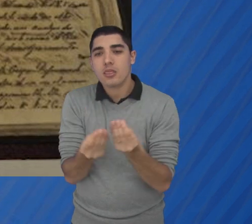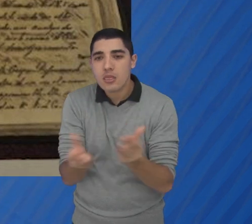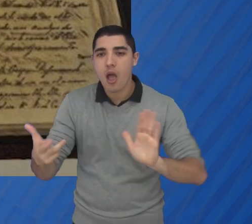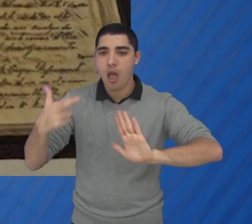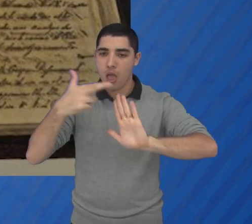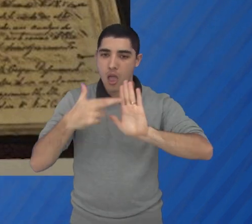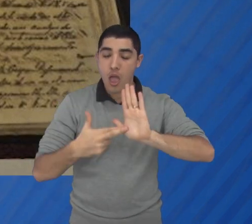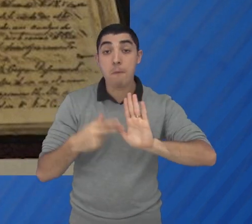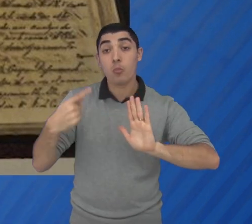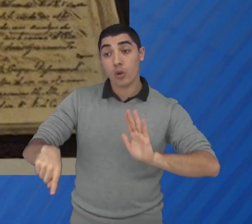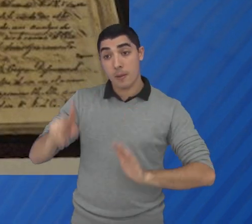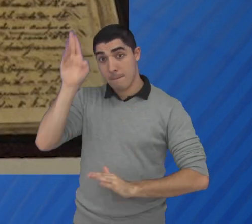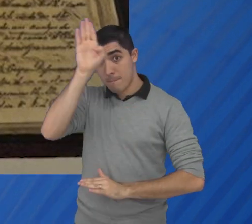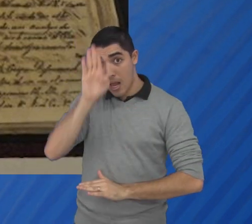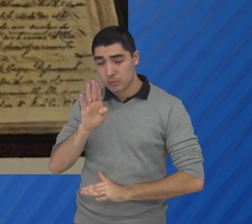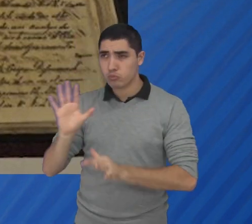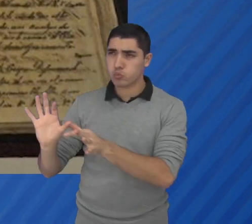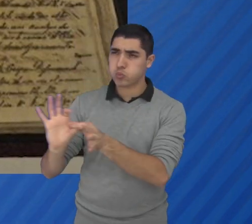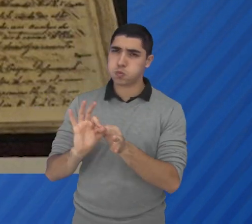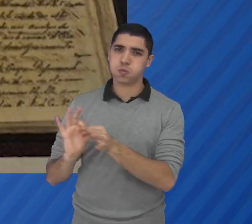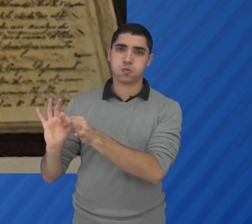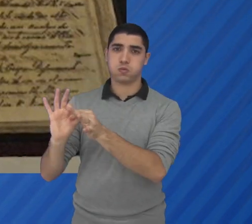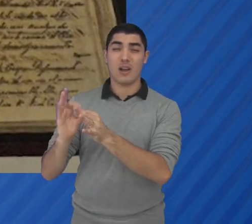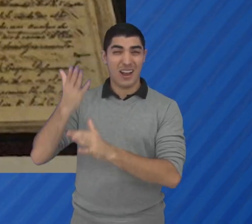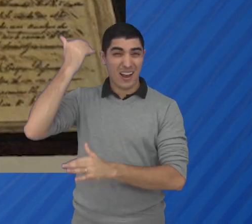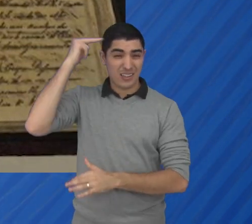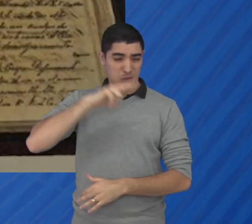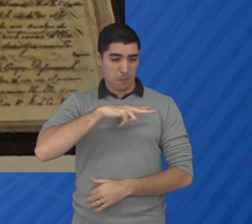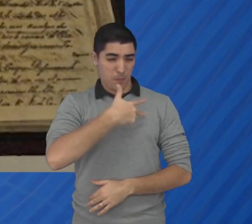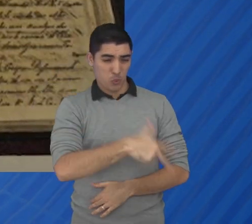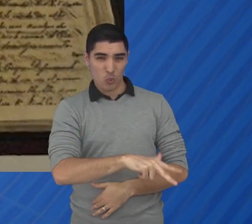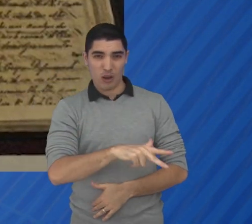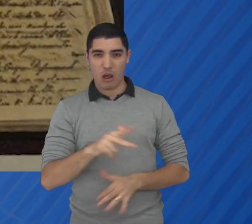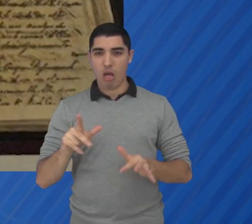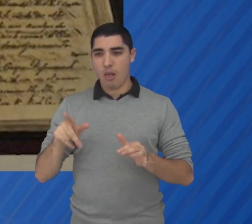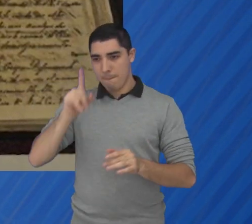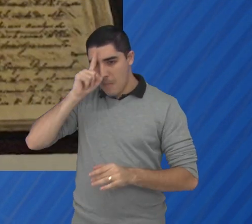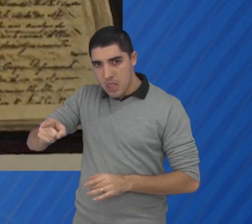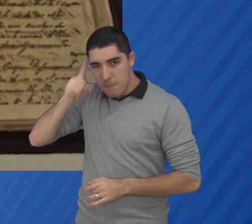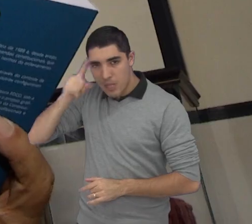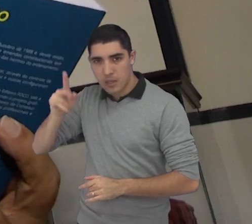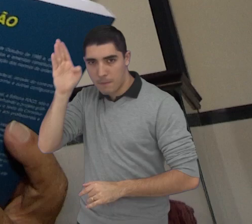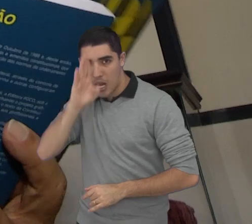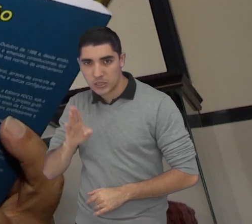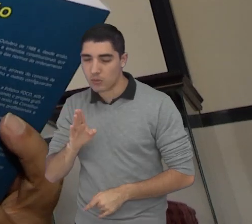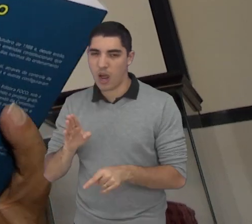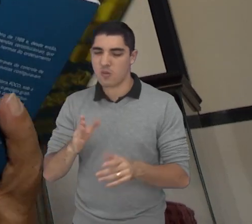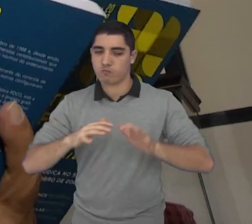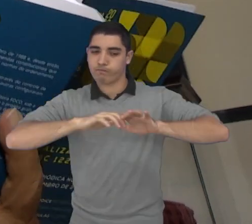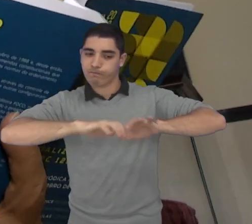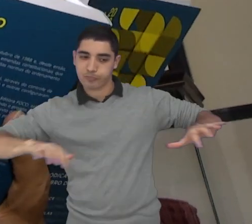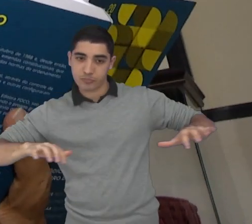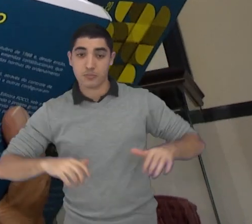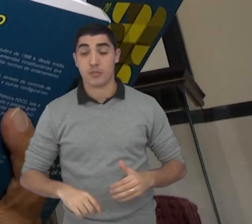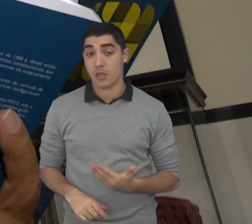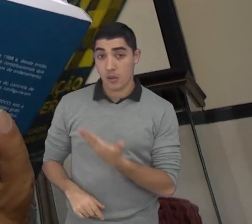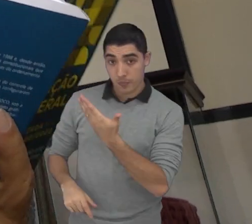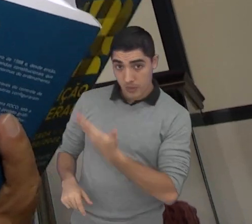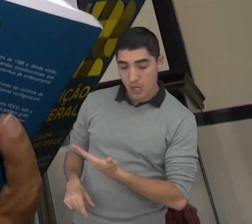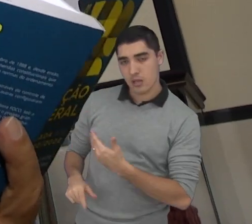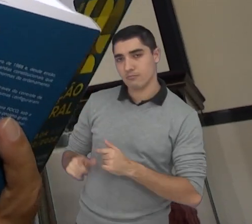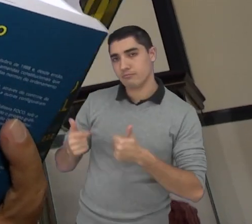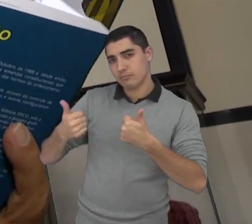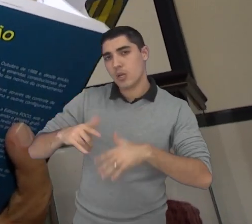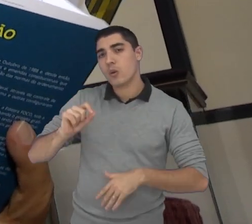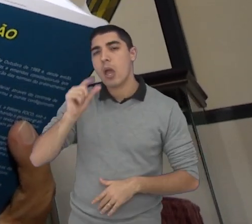criar um conjunto de regras para unificar o país, recém-liberto do domínio de Portugal. O jurista Sérgio Baixa ressalta